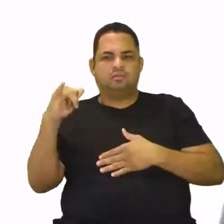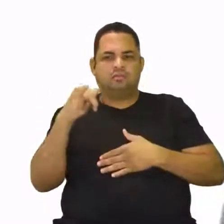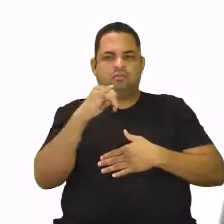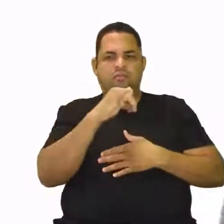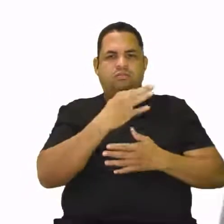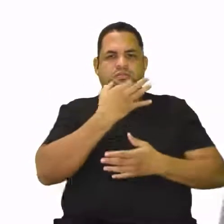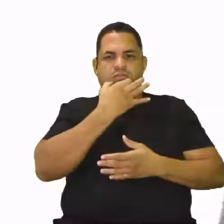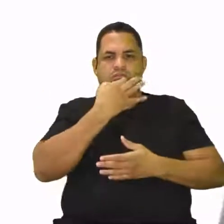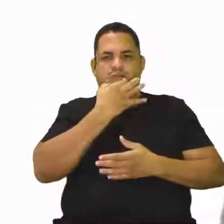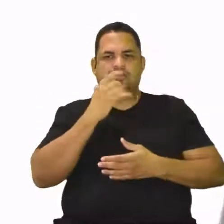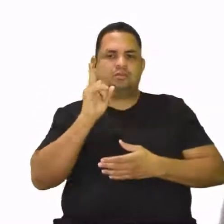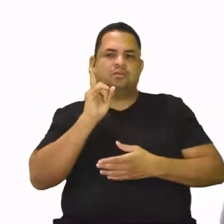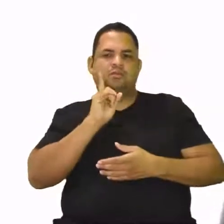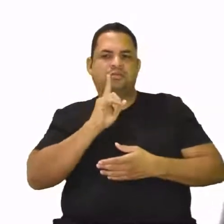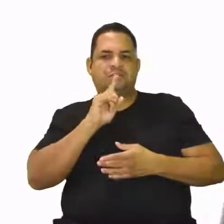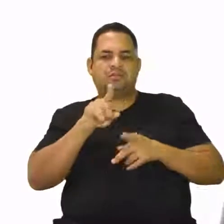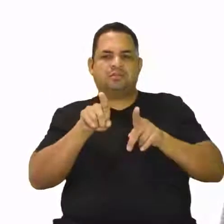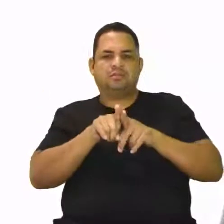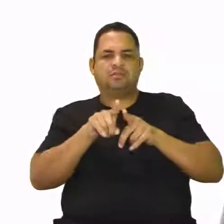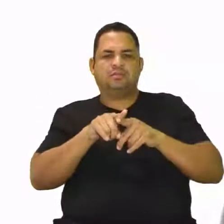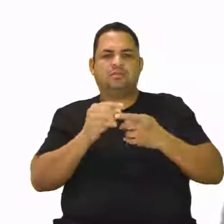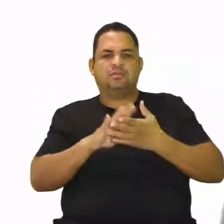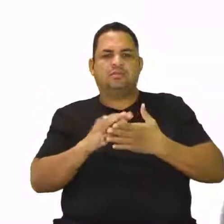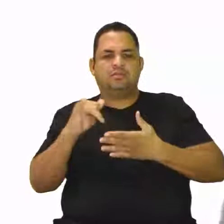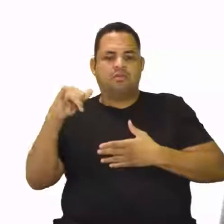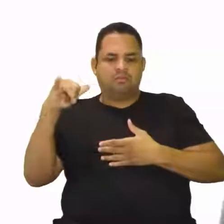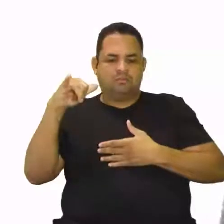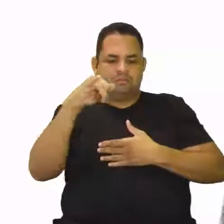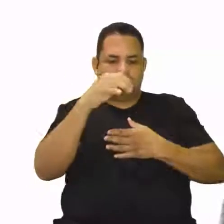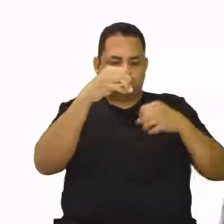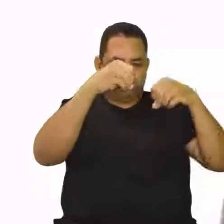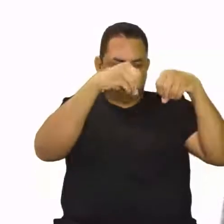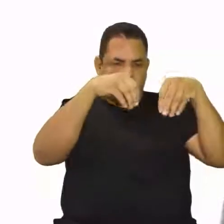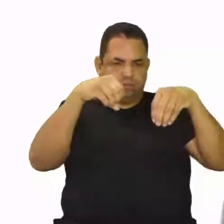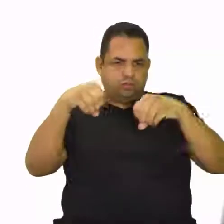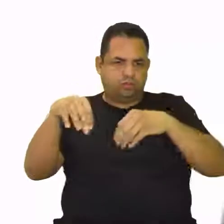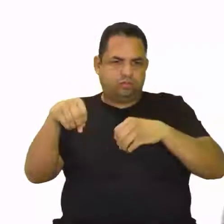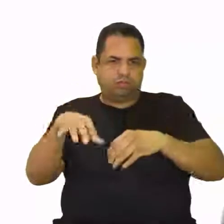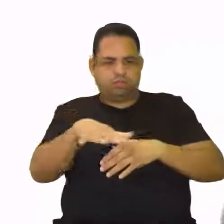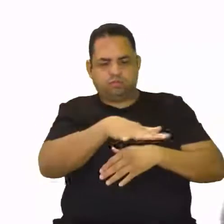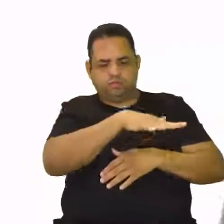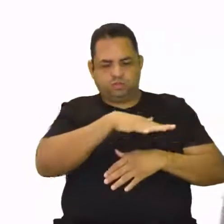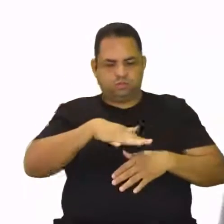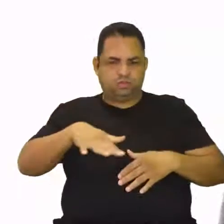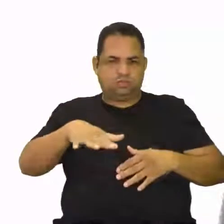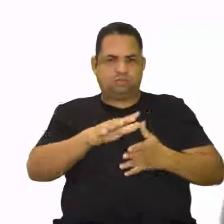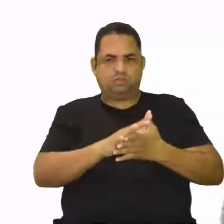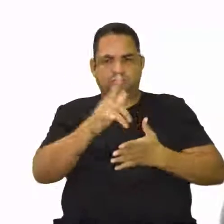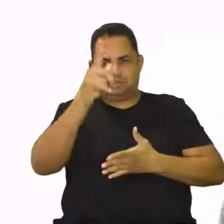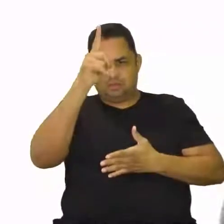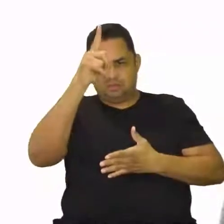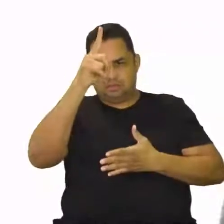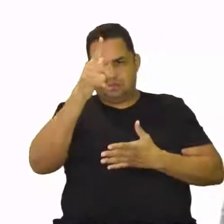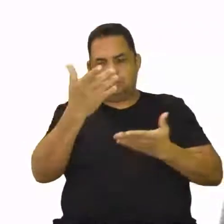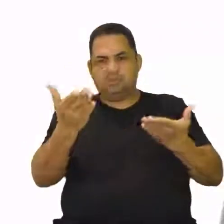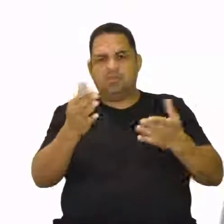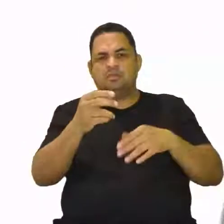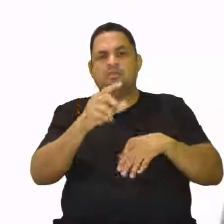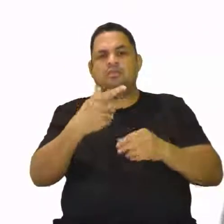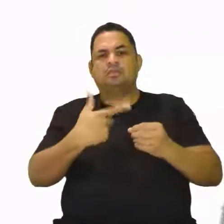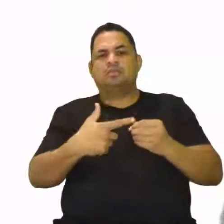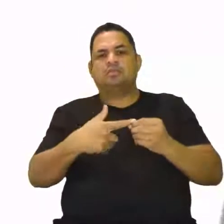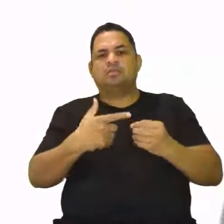Ingleses americanos e um bombardear as grandes cidades alemães em